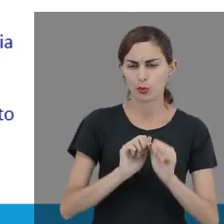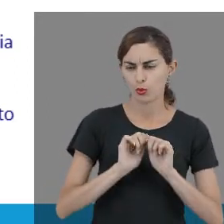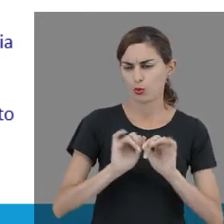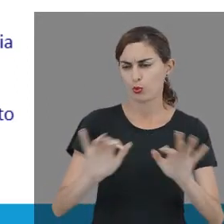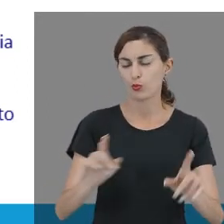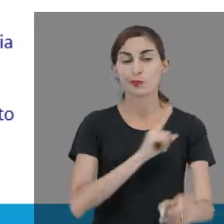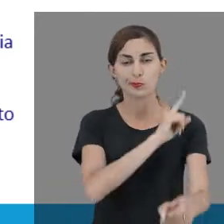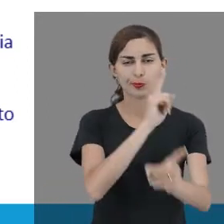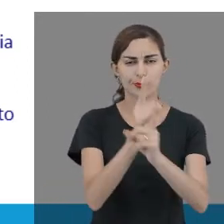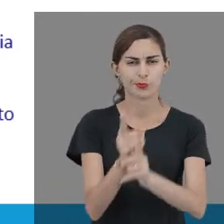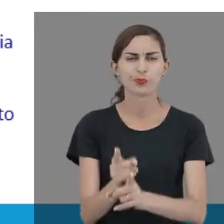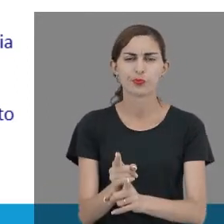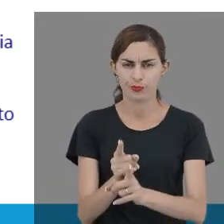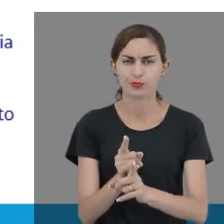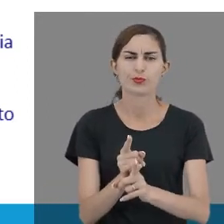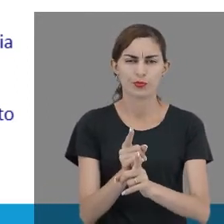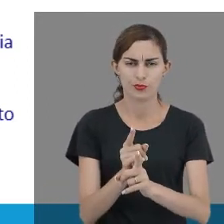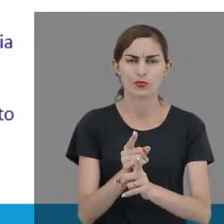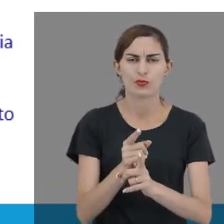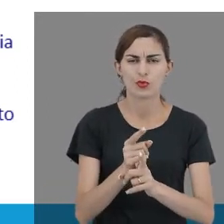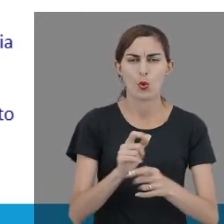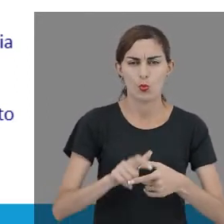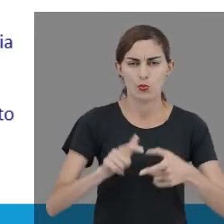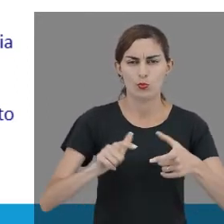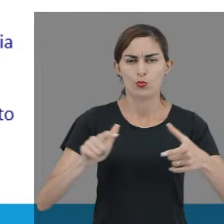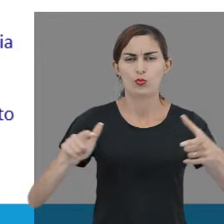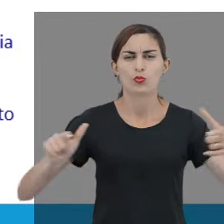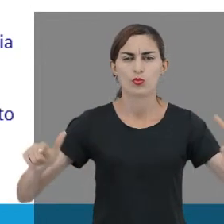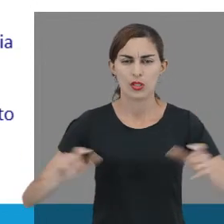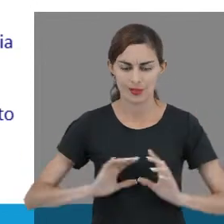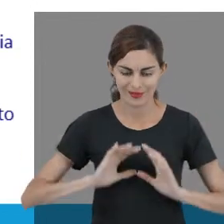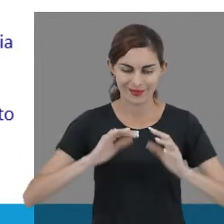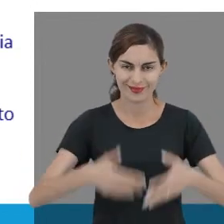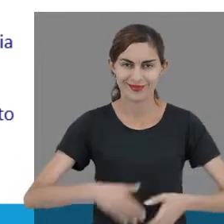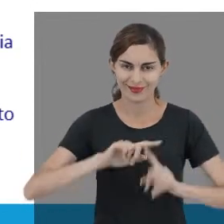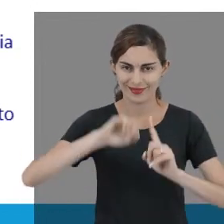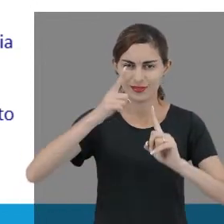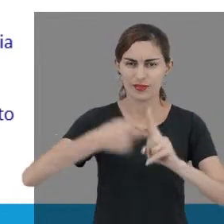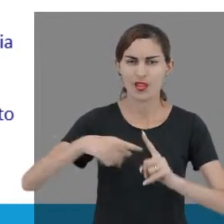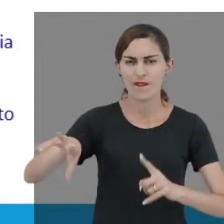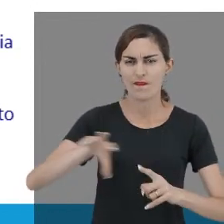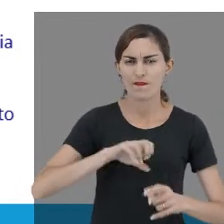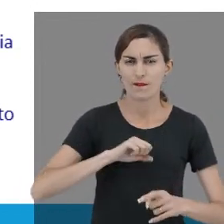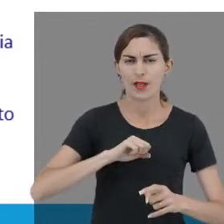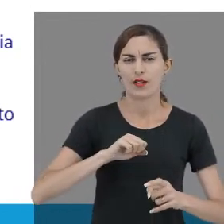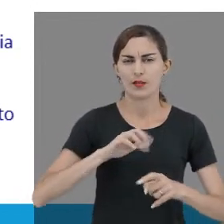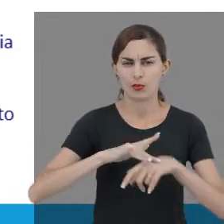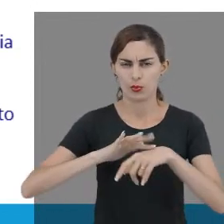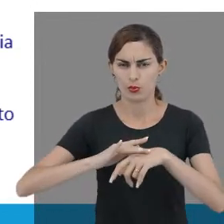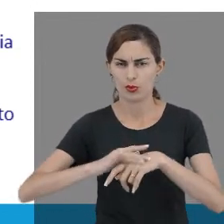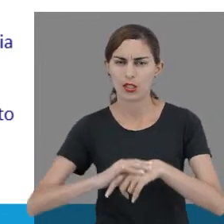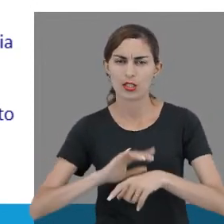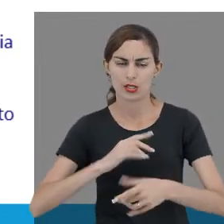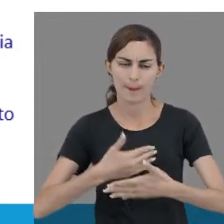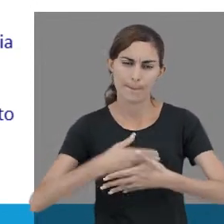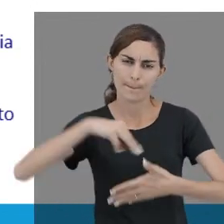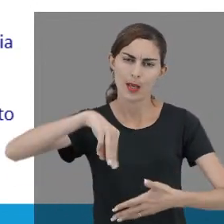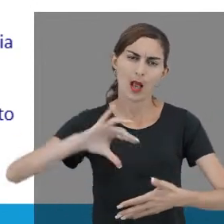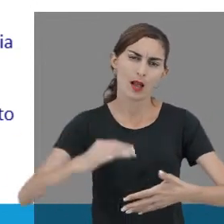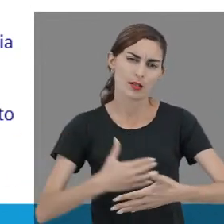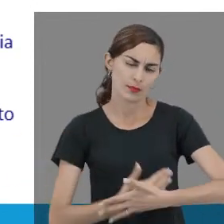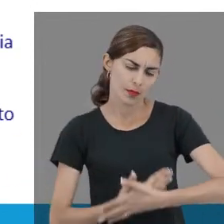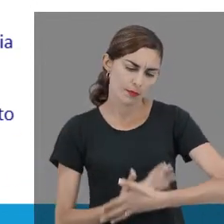evidenciou-se, porque é o período entre gestações, né, da infecção, em março, até o bebê desenvolver